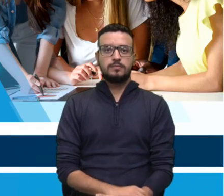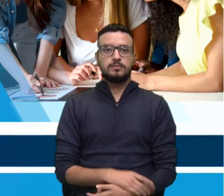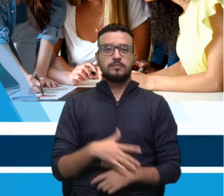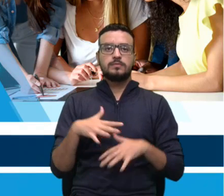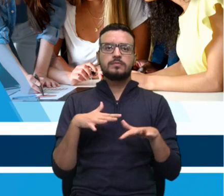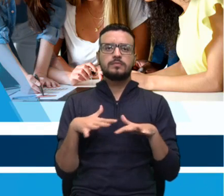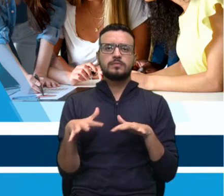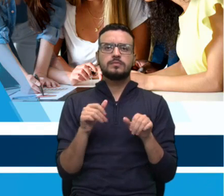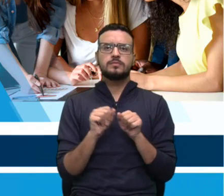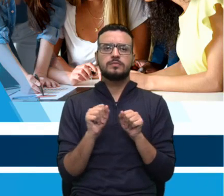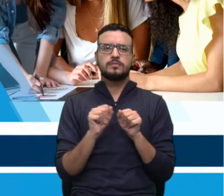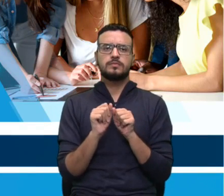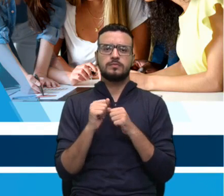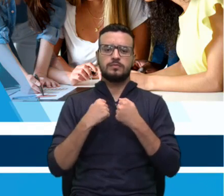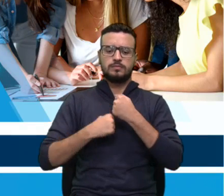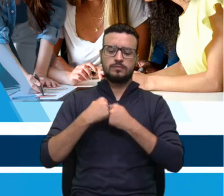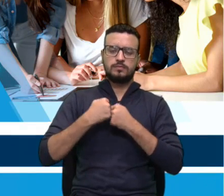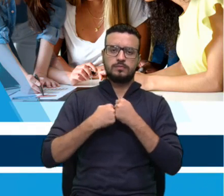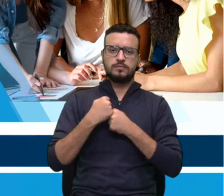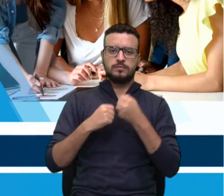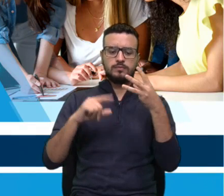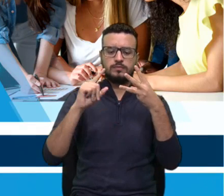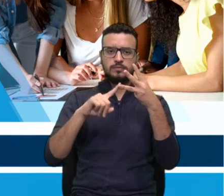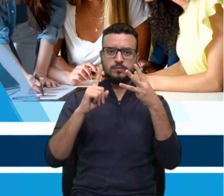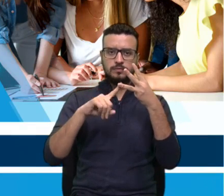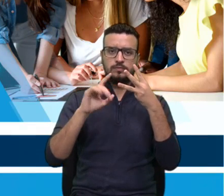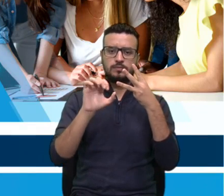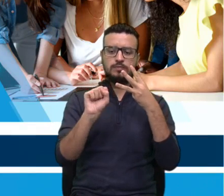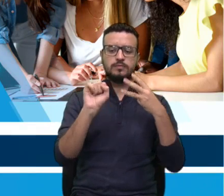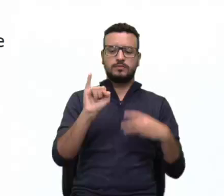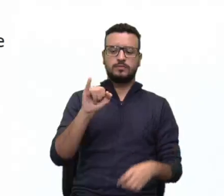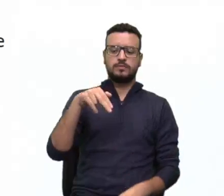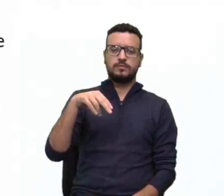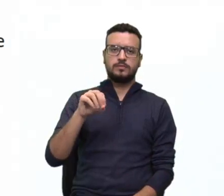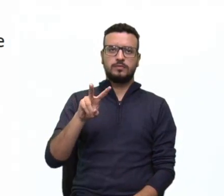Movimentos realizados pelas articulações sinoviais.